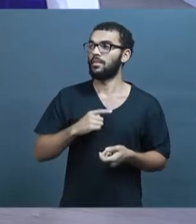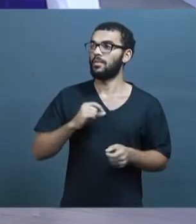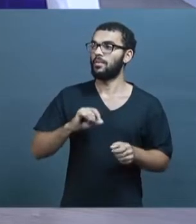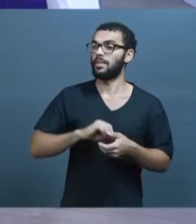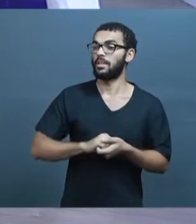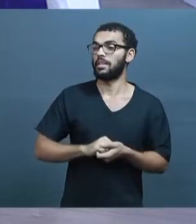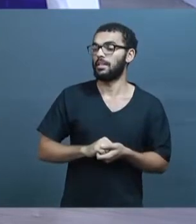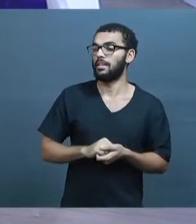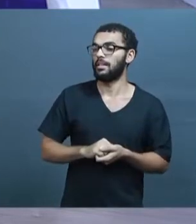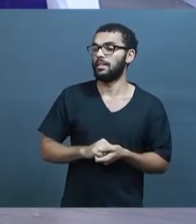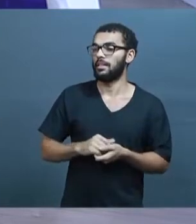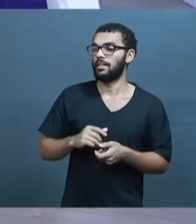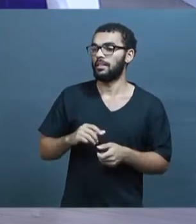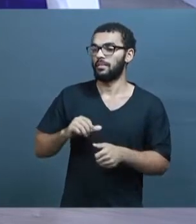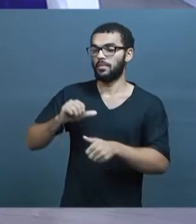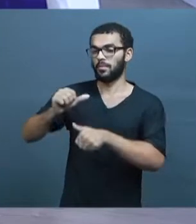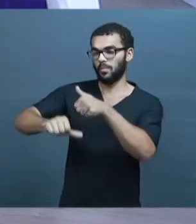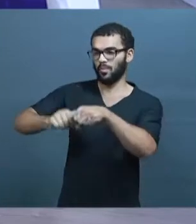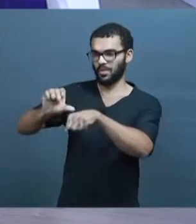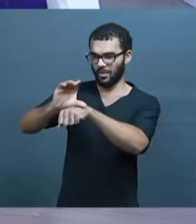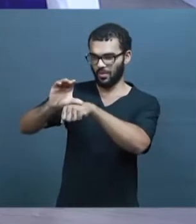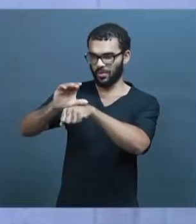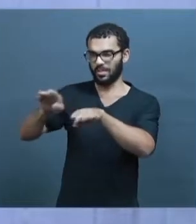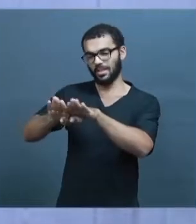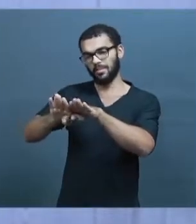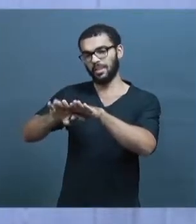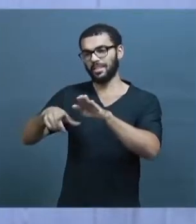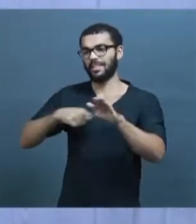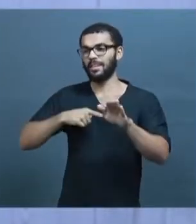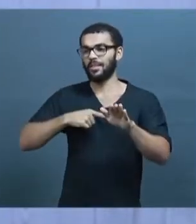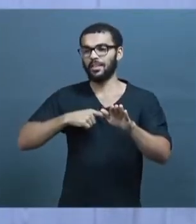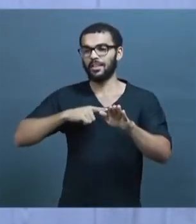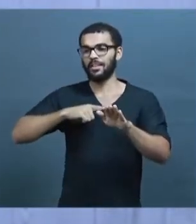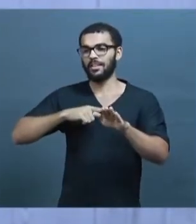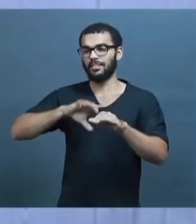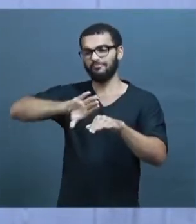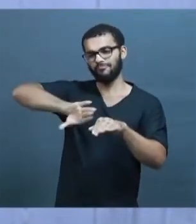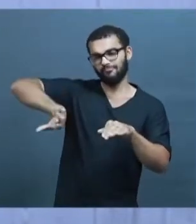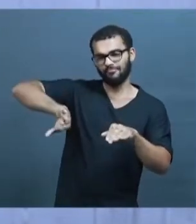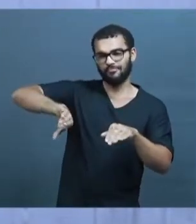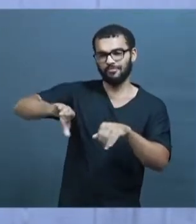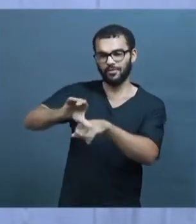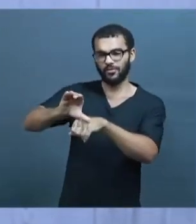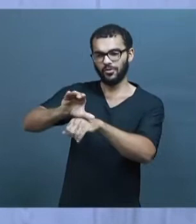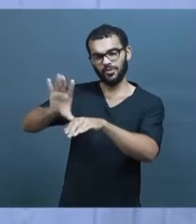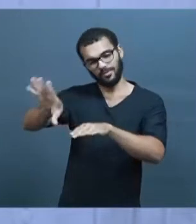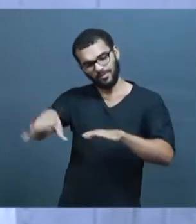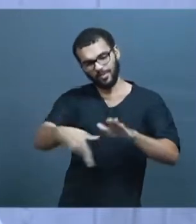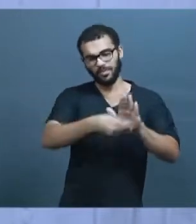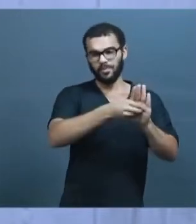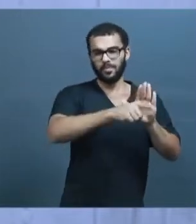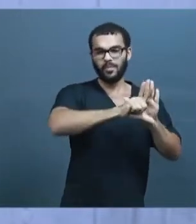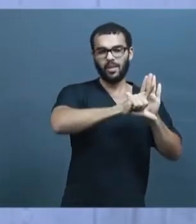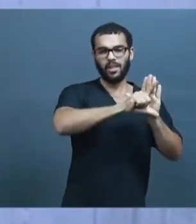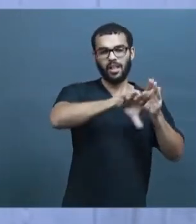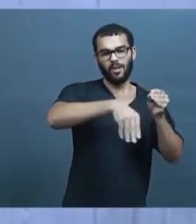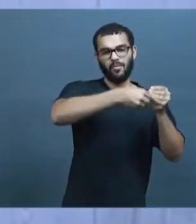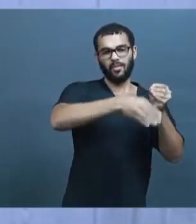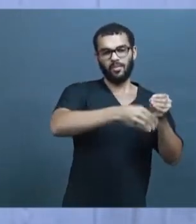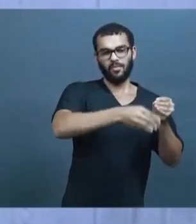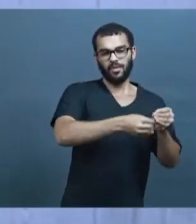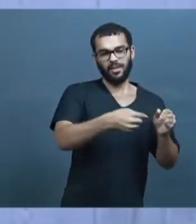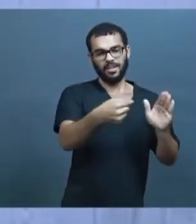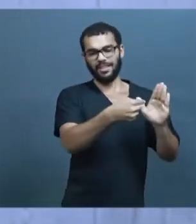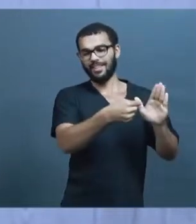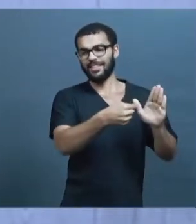mais na Constituição, mas será regulada por lei complementar. Por quê? Porque é uma maioria menos exigente, não tem essa rigidez toda que nós